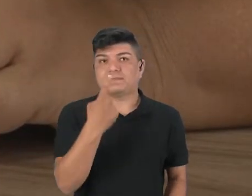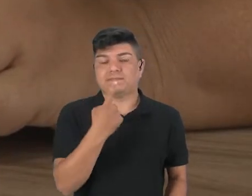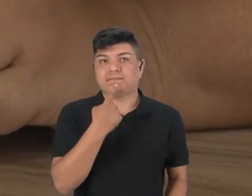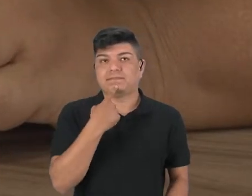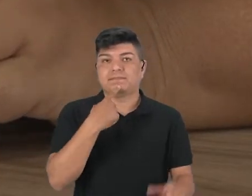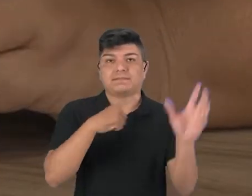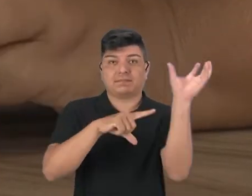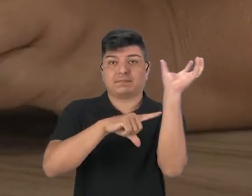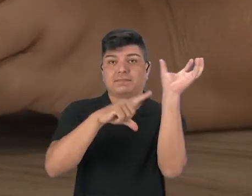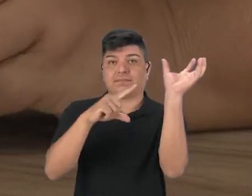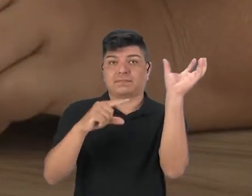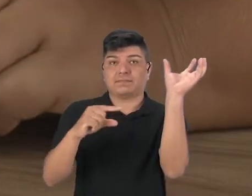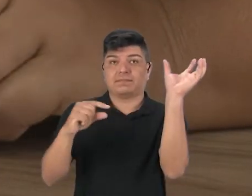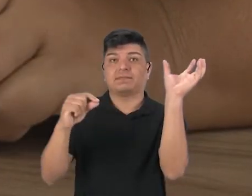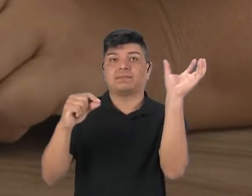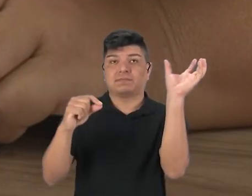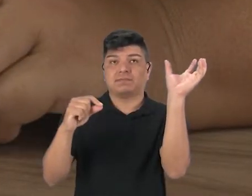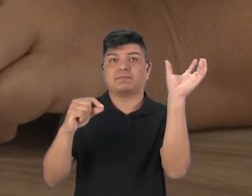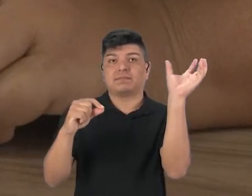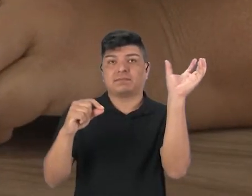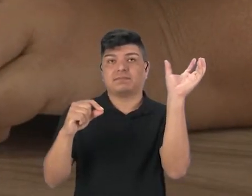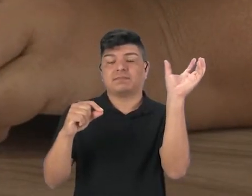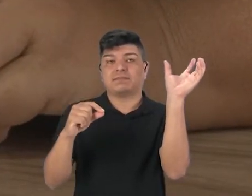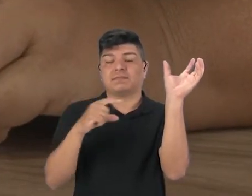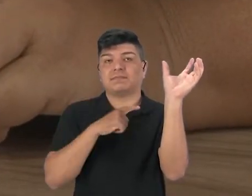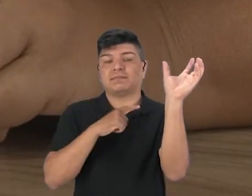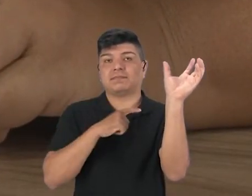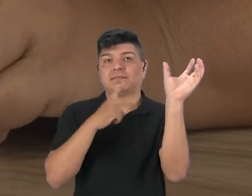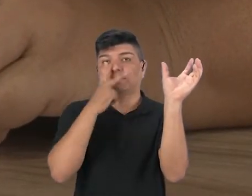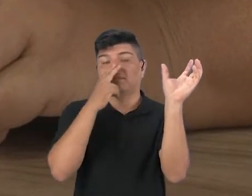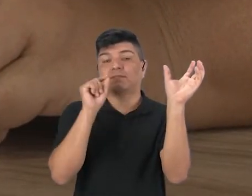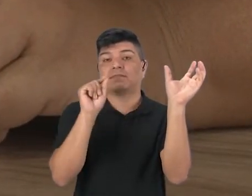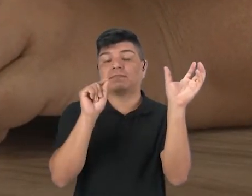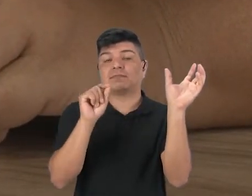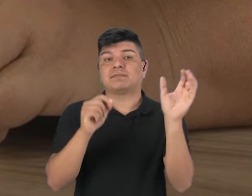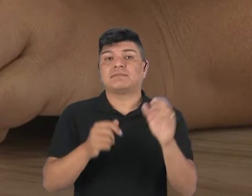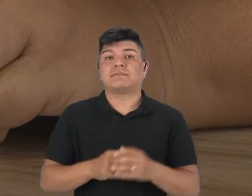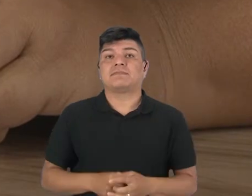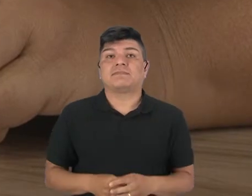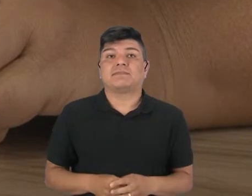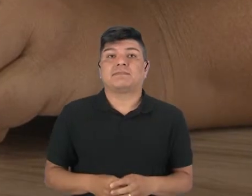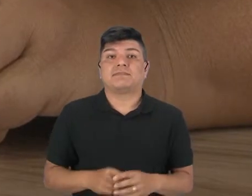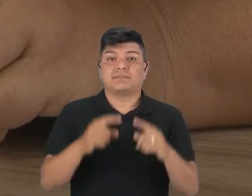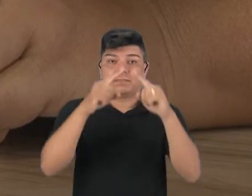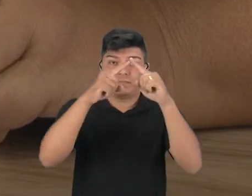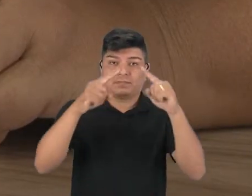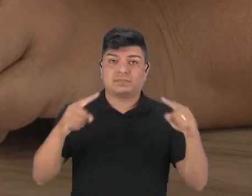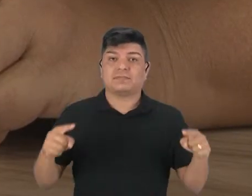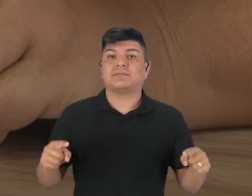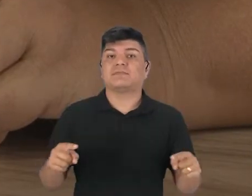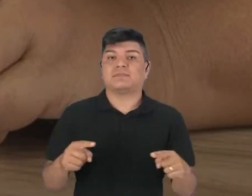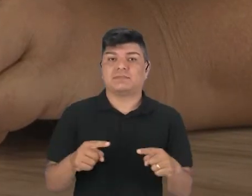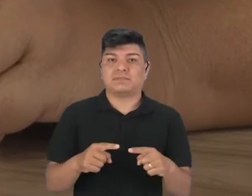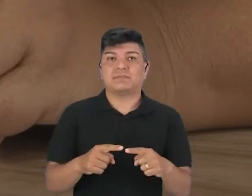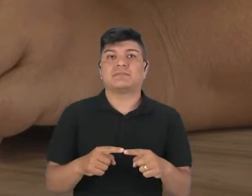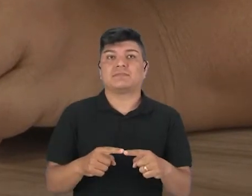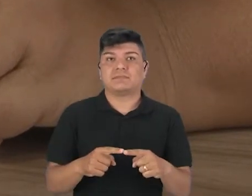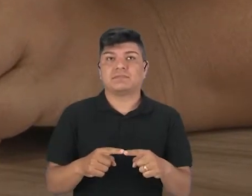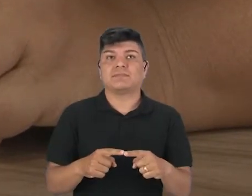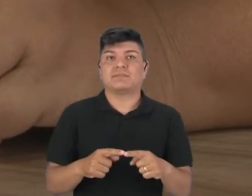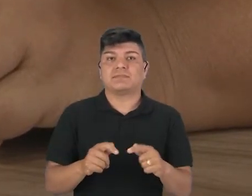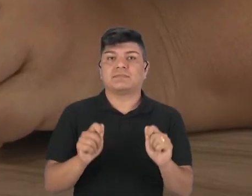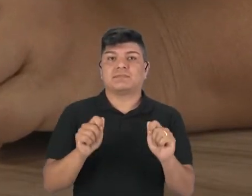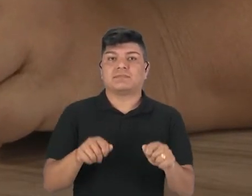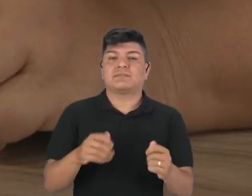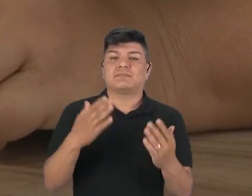da folha, desta folha aqui, que tem o formato de uma pirâmide. E eu até